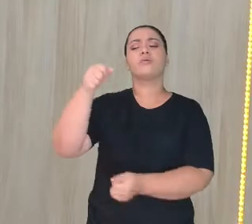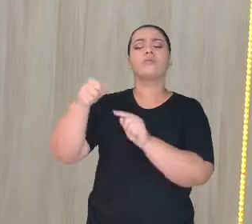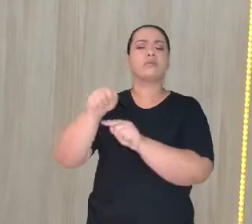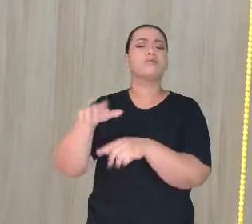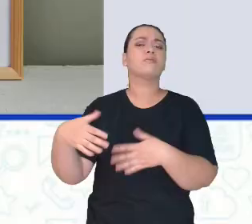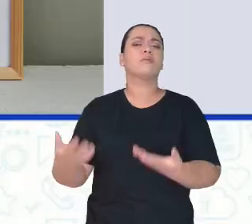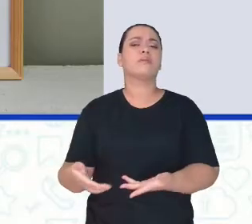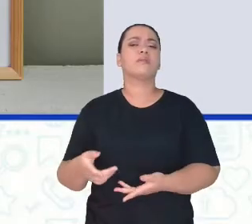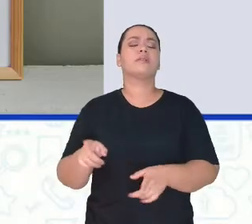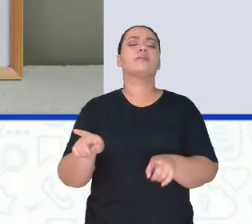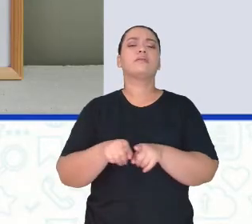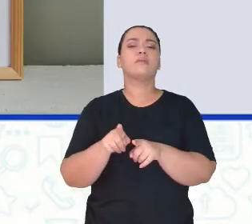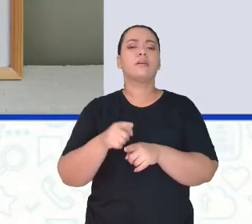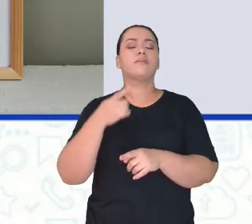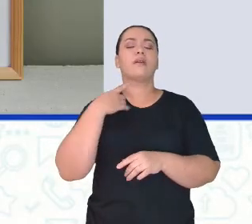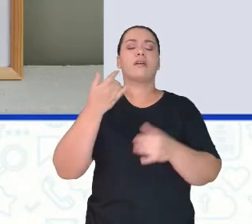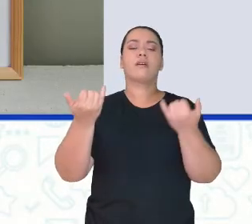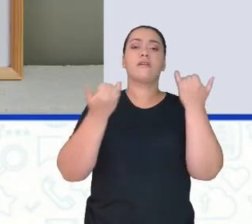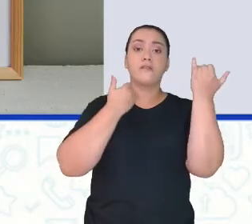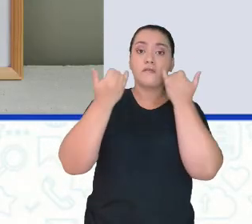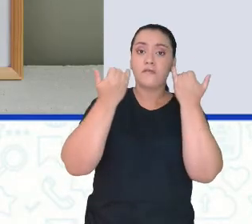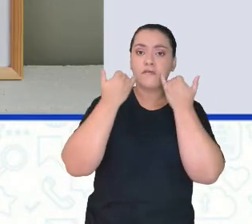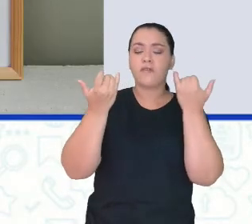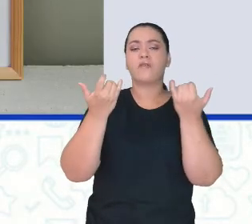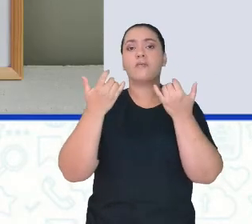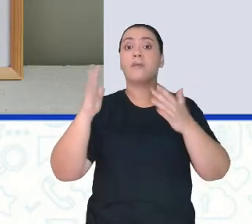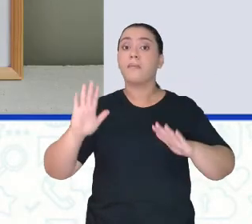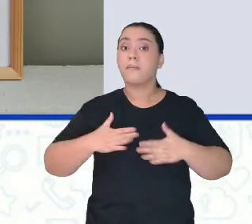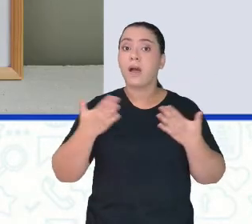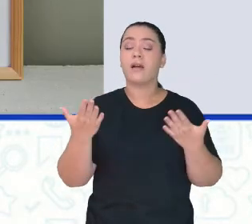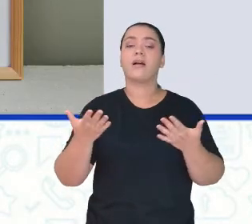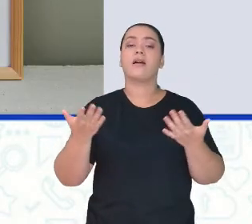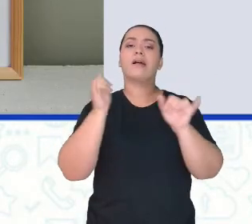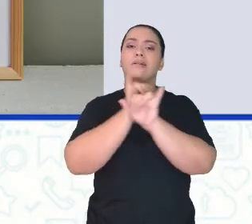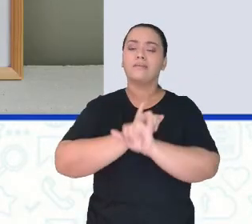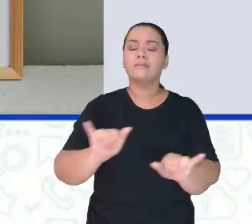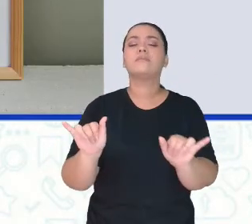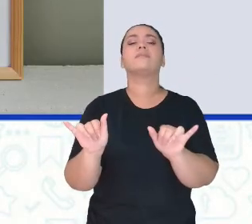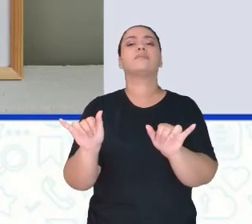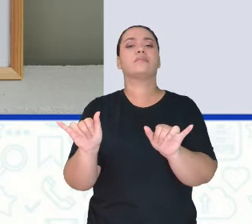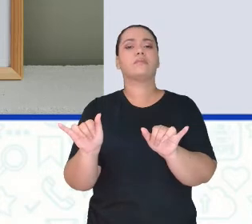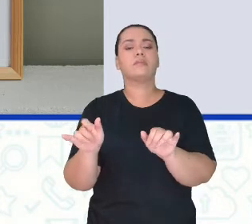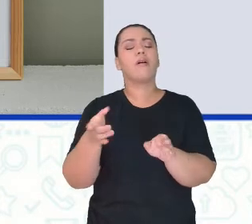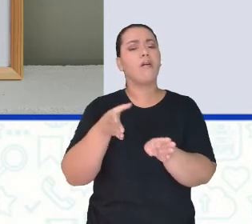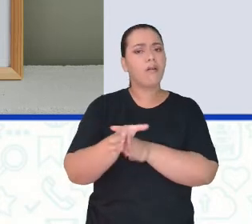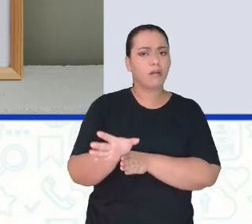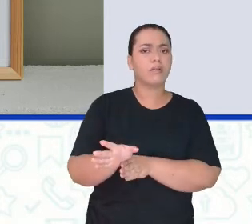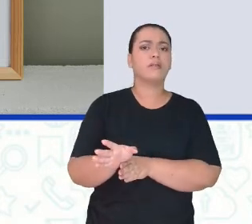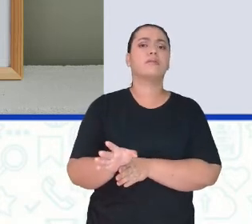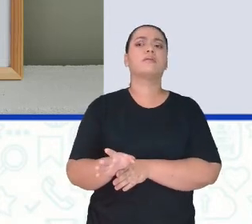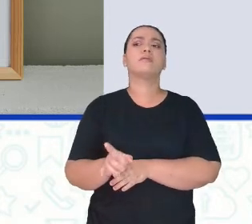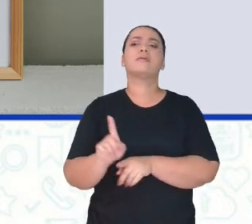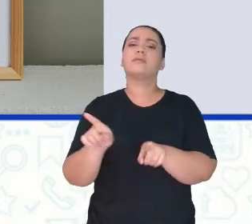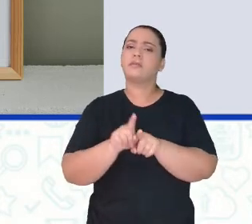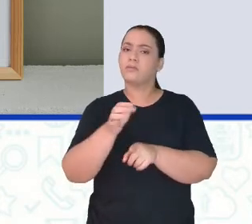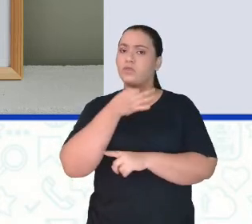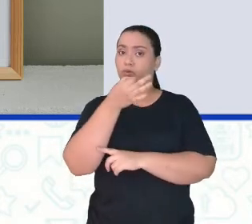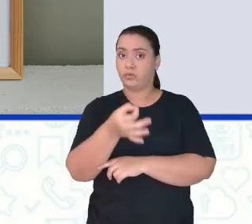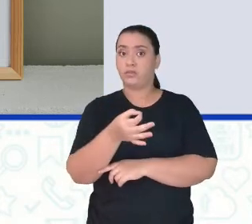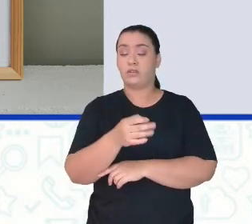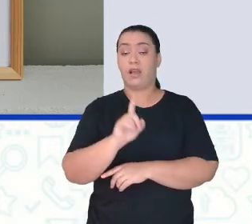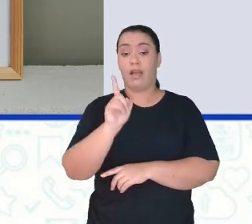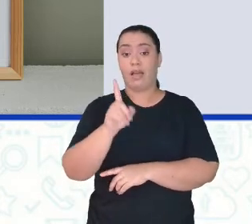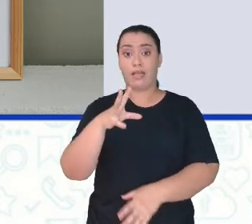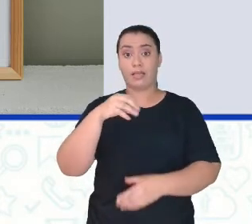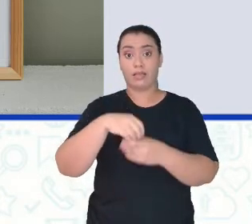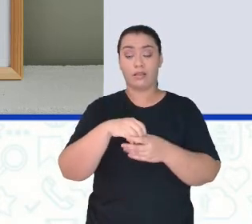Ele convence, ele informa, ele surpreende, ele anuncia, ele orienta e sugere. Então, mesmo dentro do